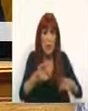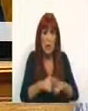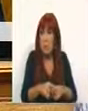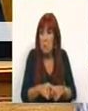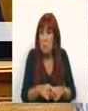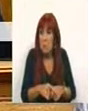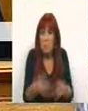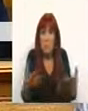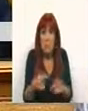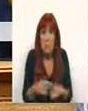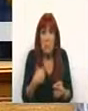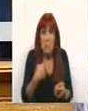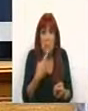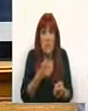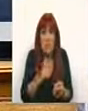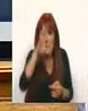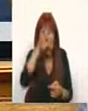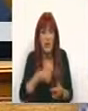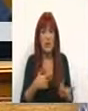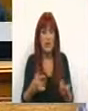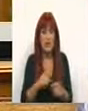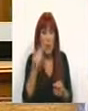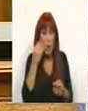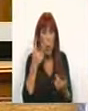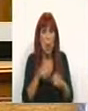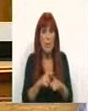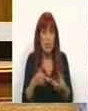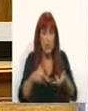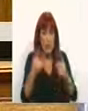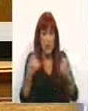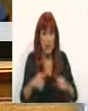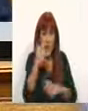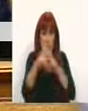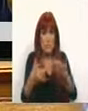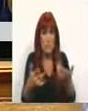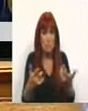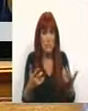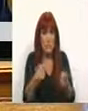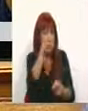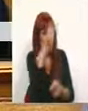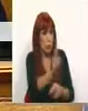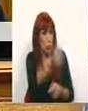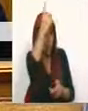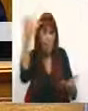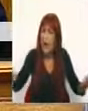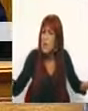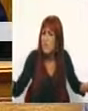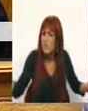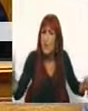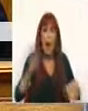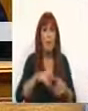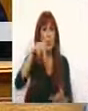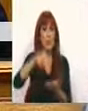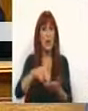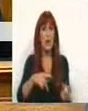eles não assim a percebem, porque o Governo. Não, os mecanismos que estão ao dispor das pessoas não passam por si, é isto. E por isso cá